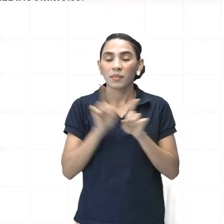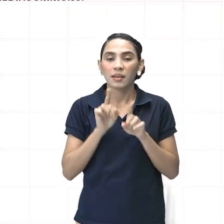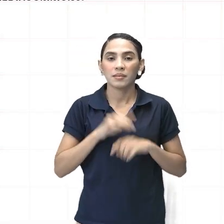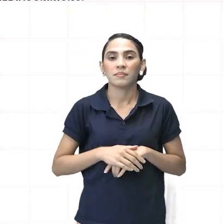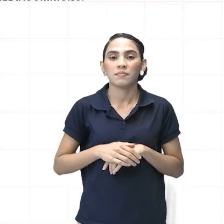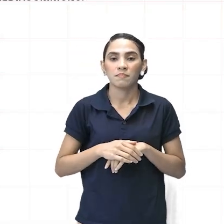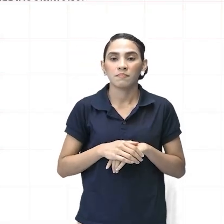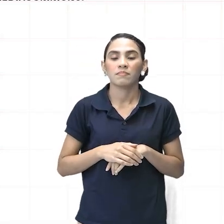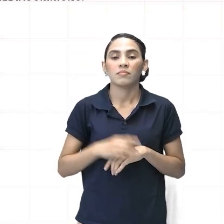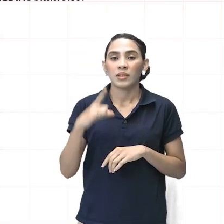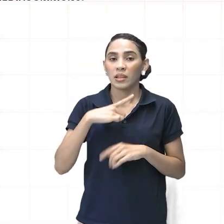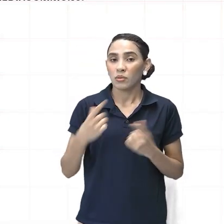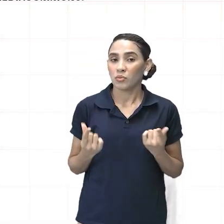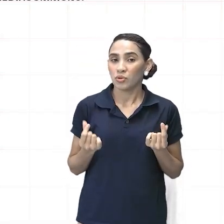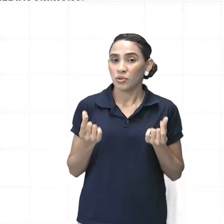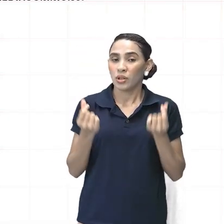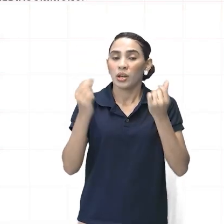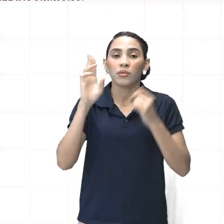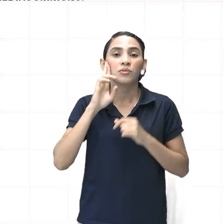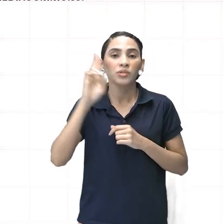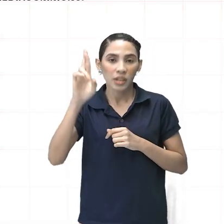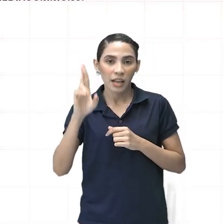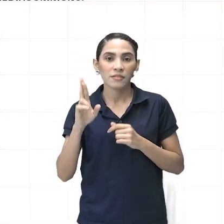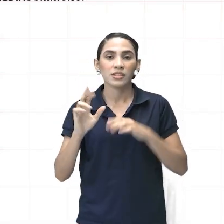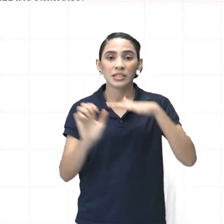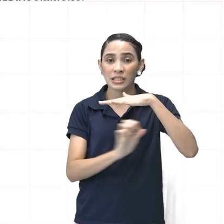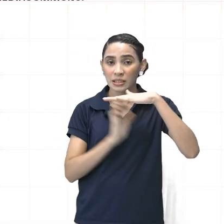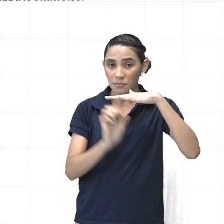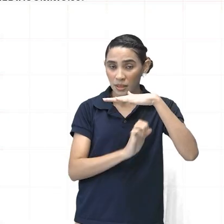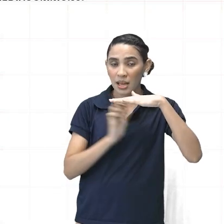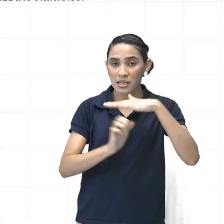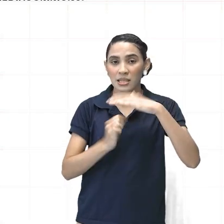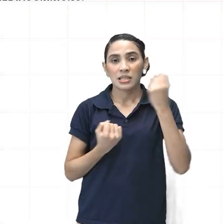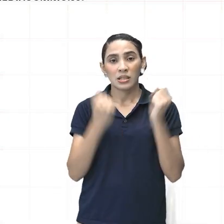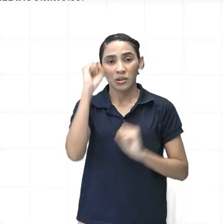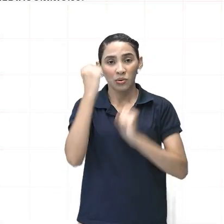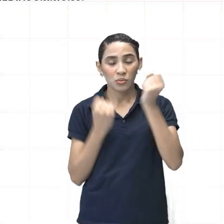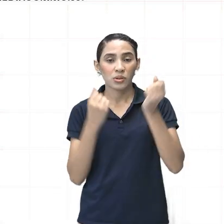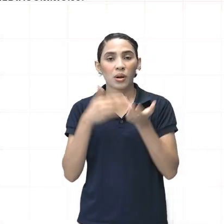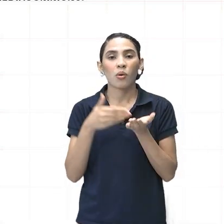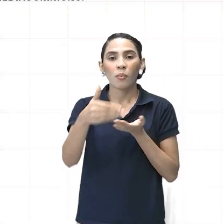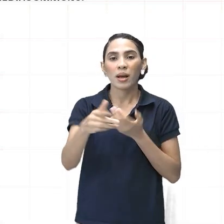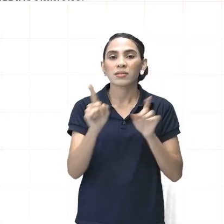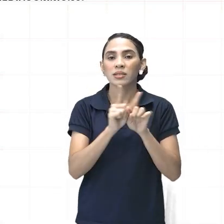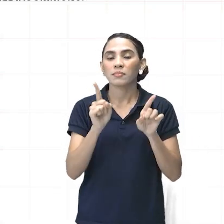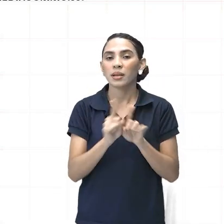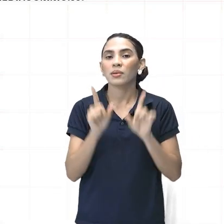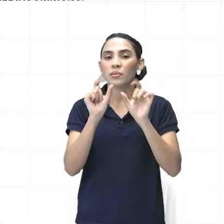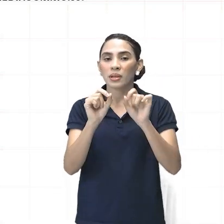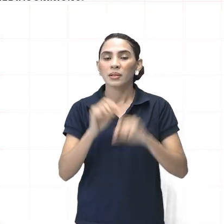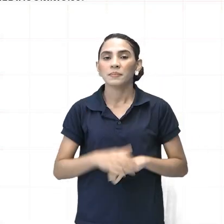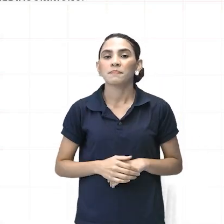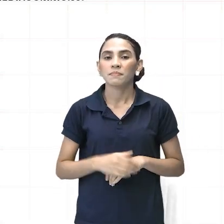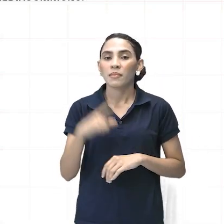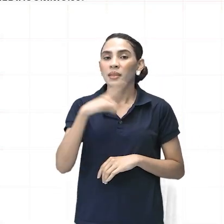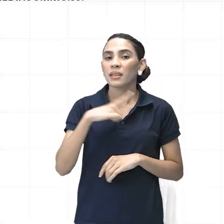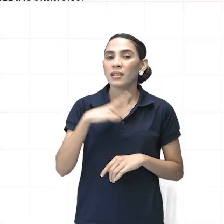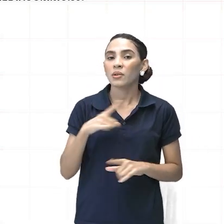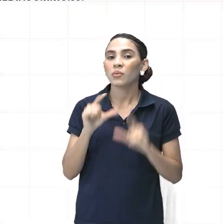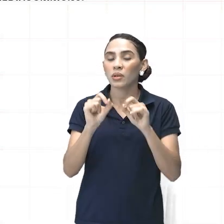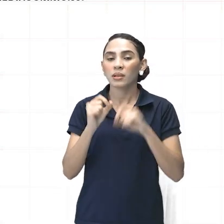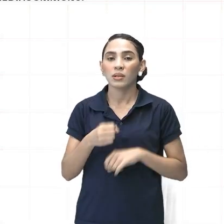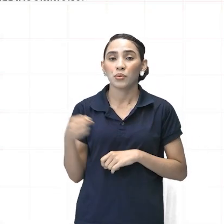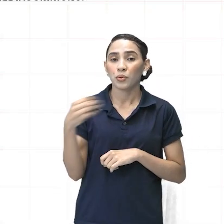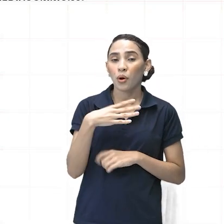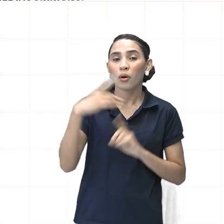que estavam tendo dinheiro, os donos dessas empresas, dessas indústrias, elas começam também a ter aí